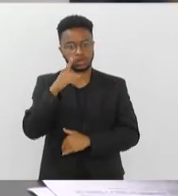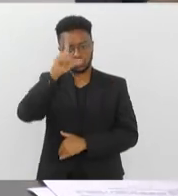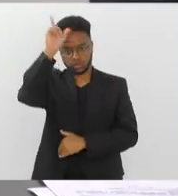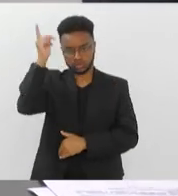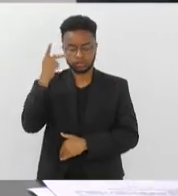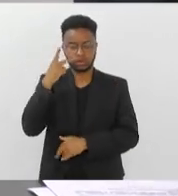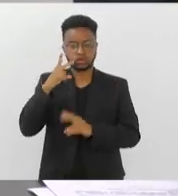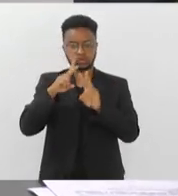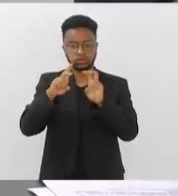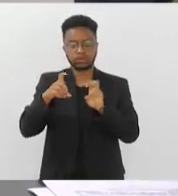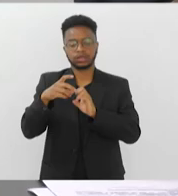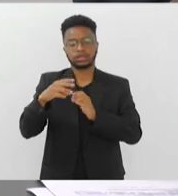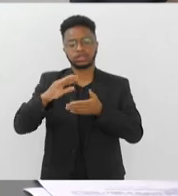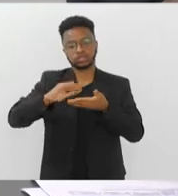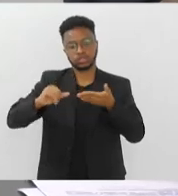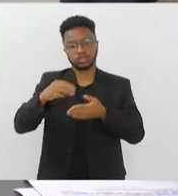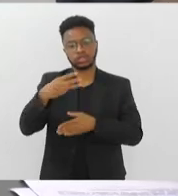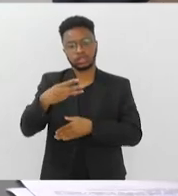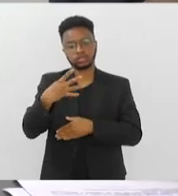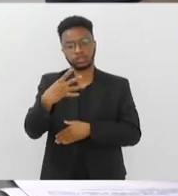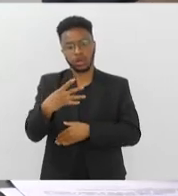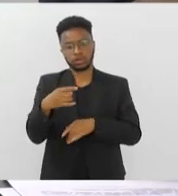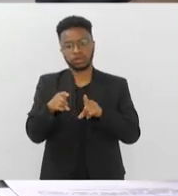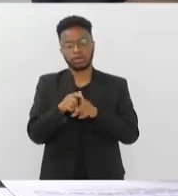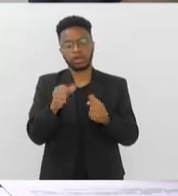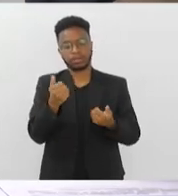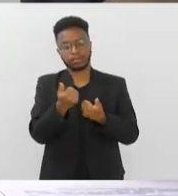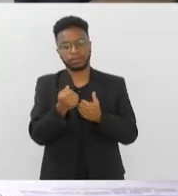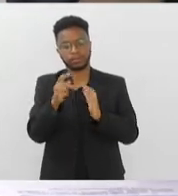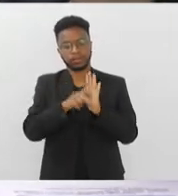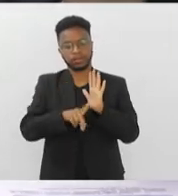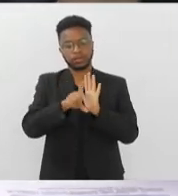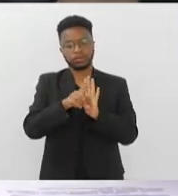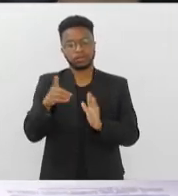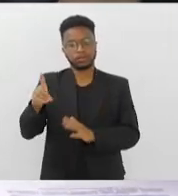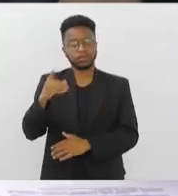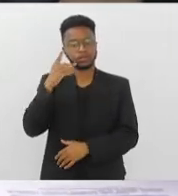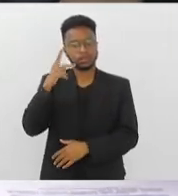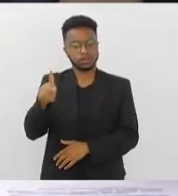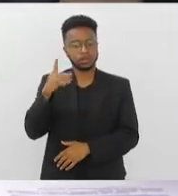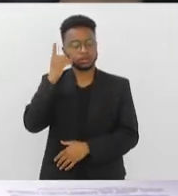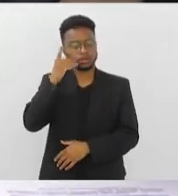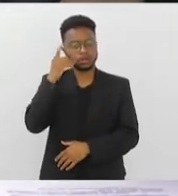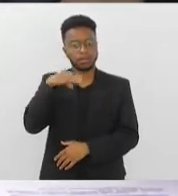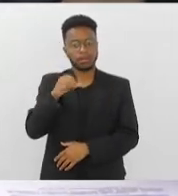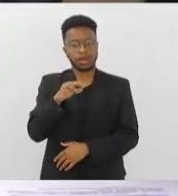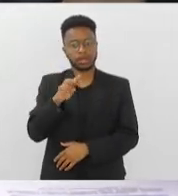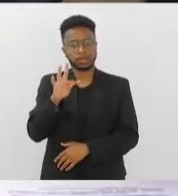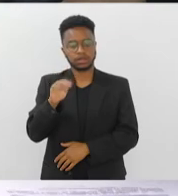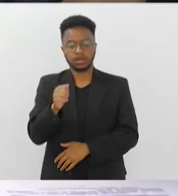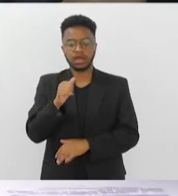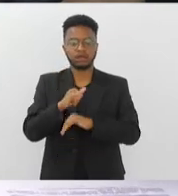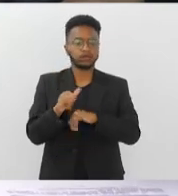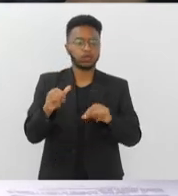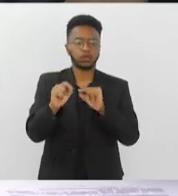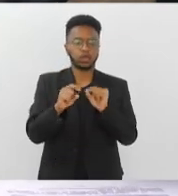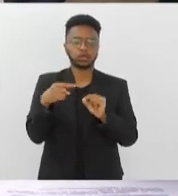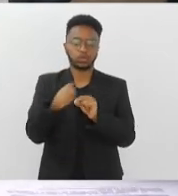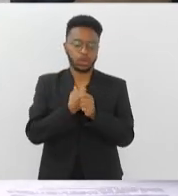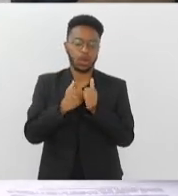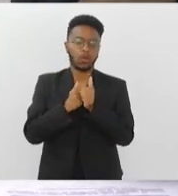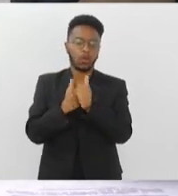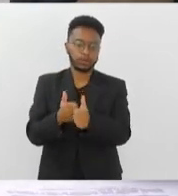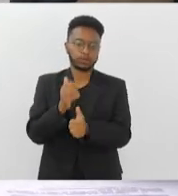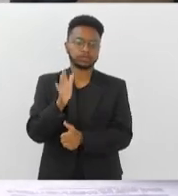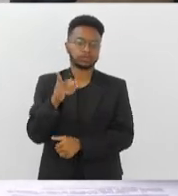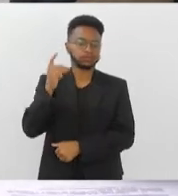Luiz Paulo? Isso. E apoiando o projeto da deputada Marta, dizer que a gente acompanha isso há algum tempo, viu, deputada Amorim? Lá